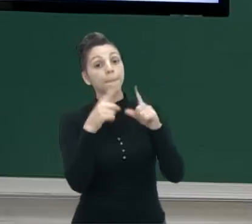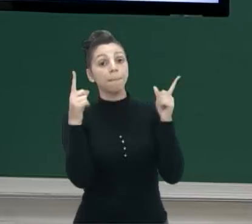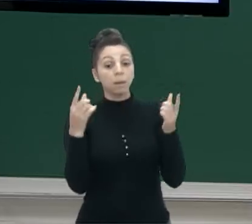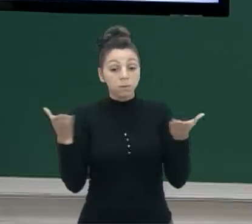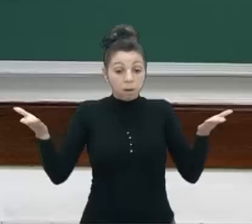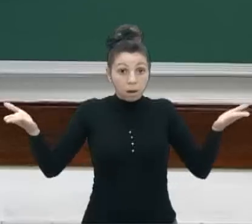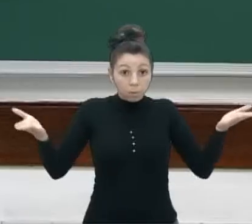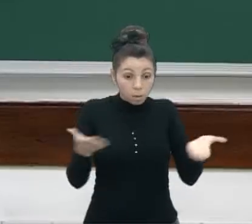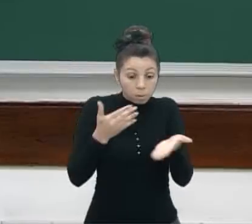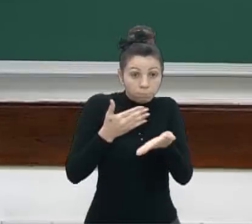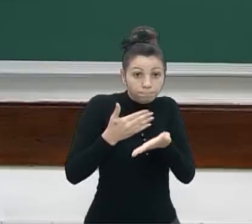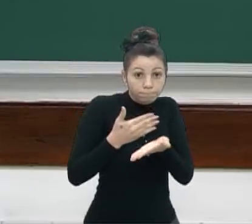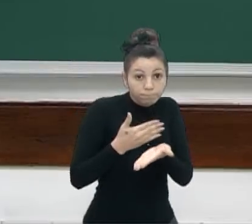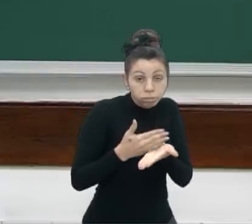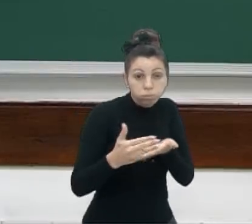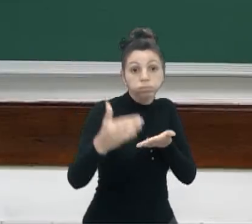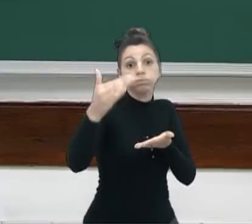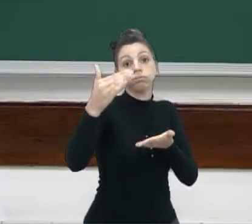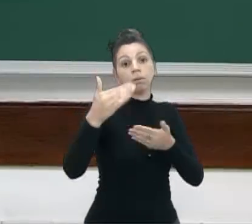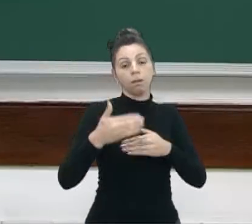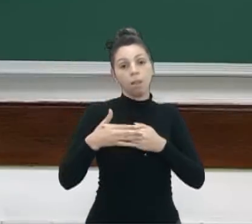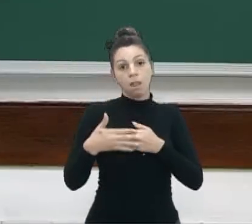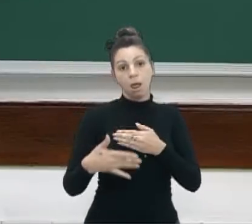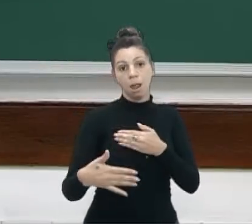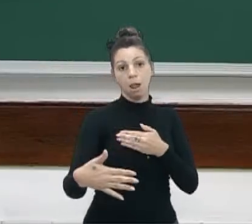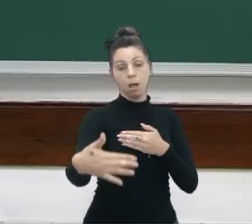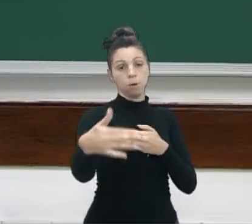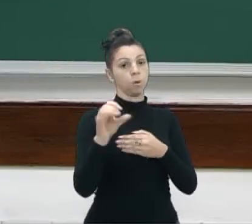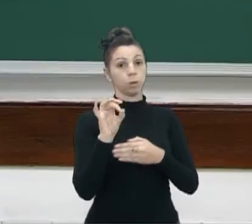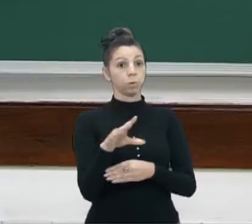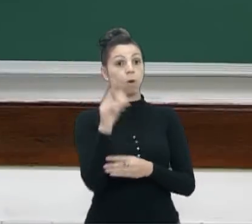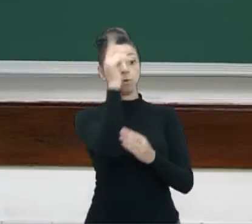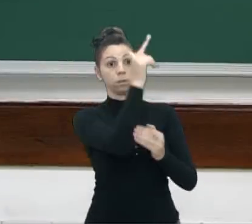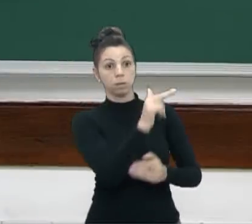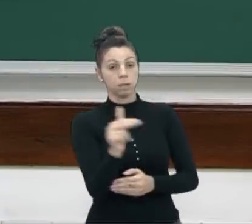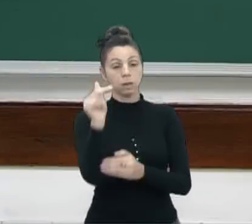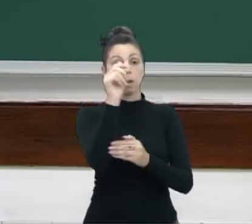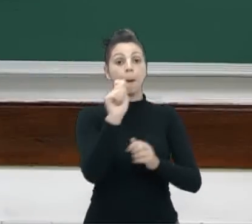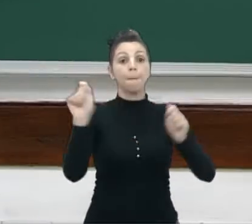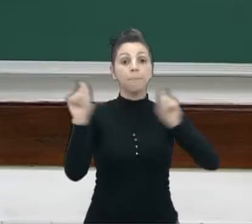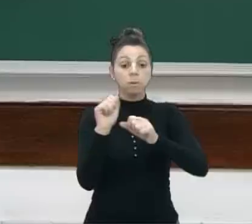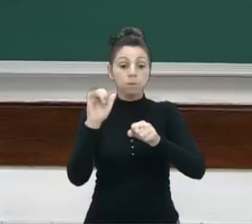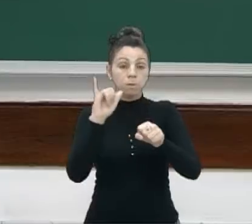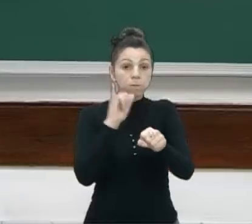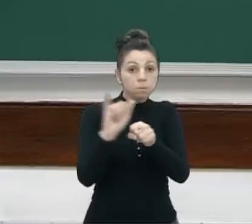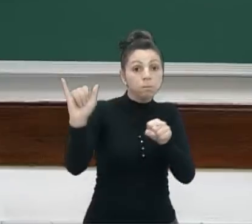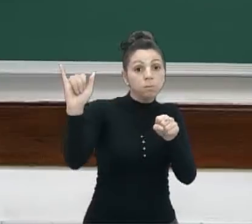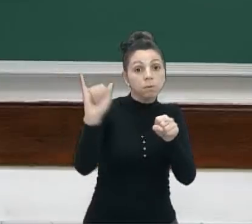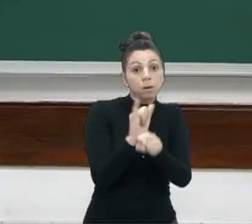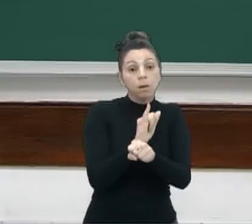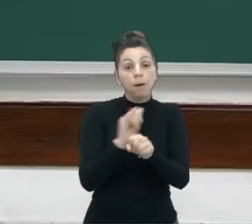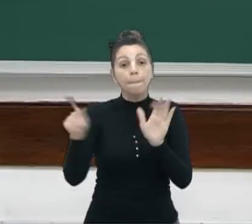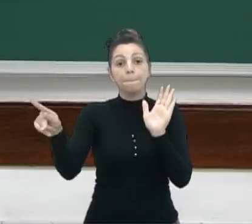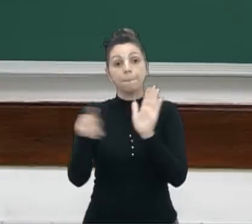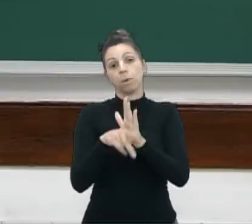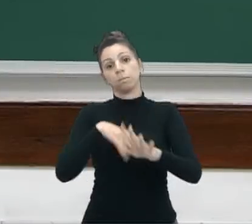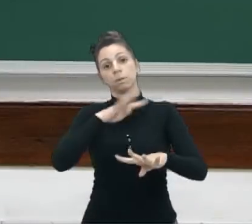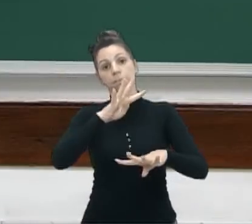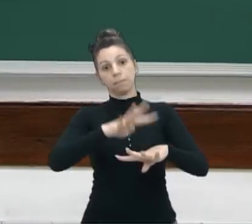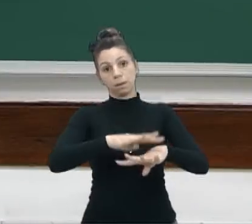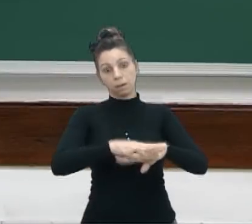de agora, no 6º ano, a gente não vai mais fazer só em cima de desenho. A gente vai usar estratégias matemáticas para a